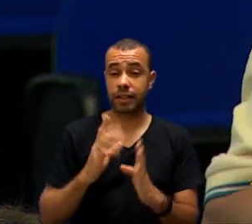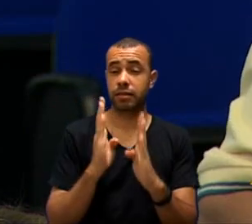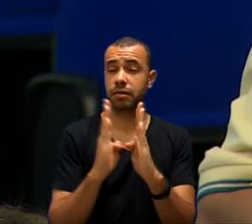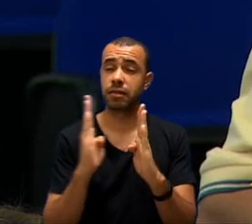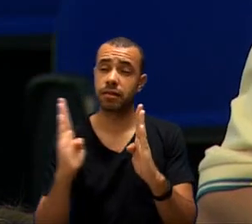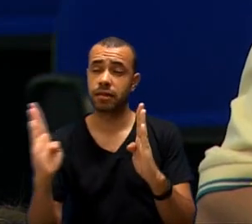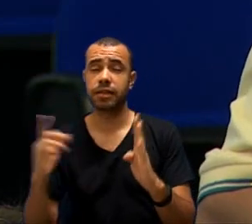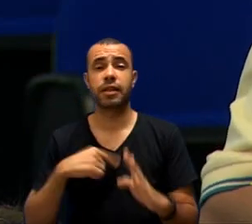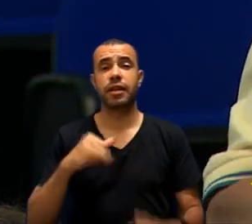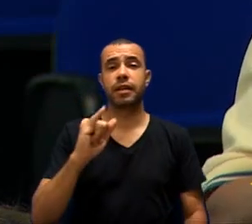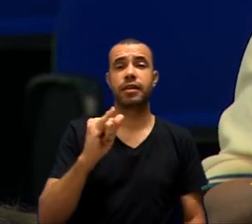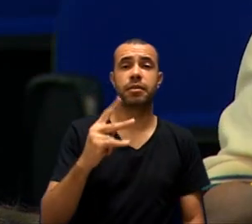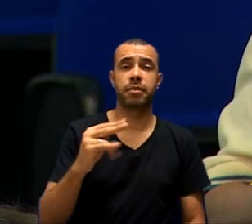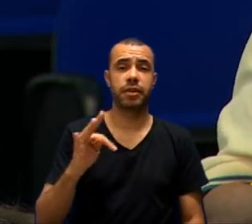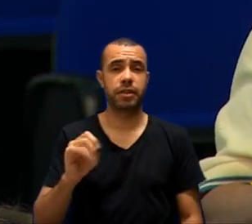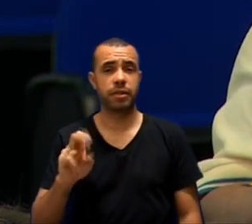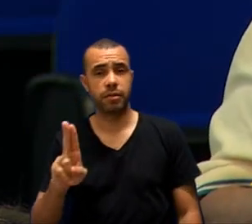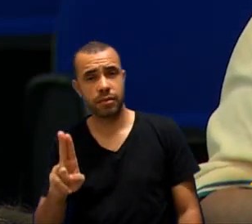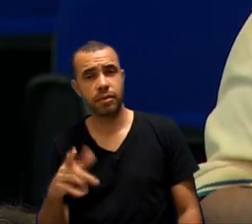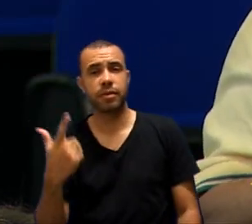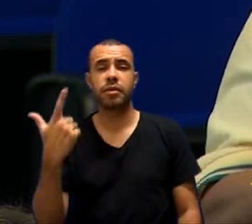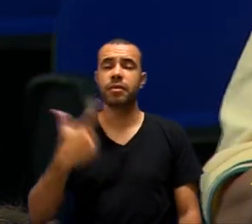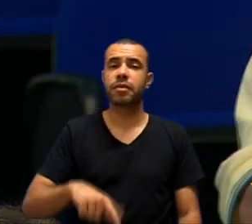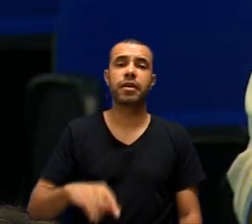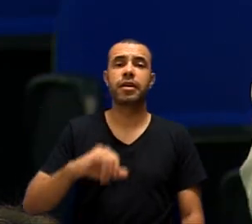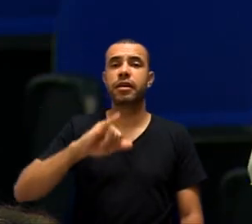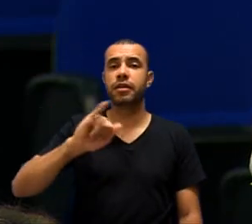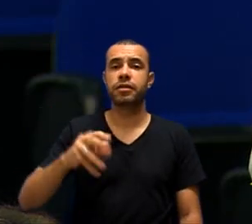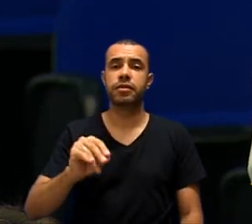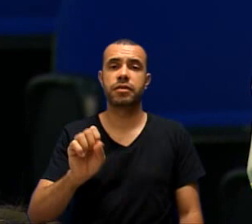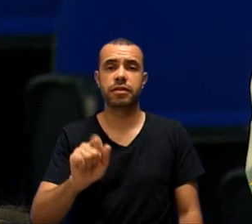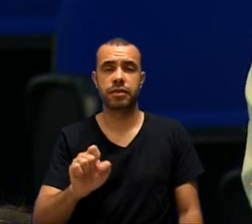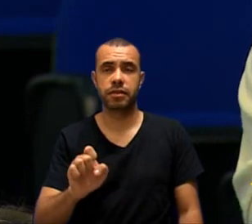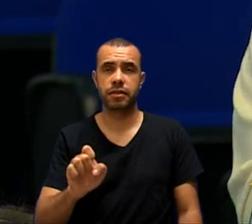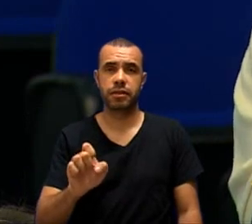de IPTUs e dizia, Fernando, mas